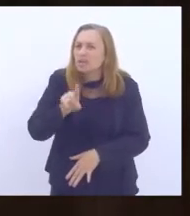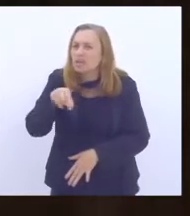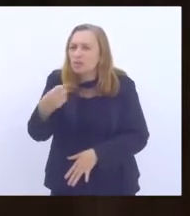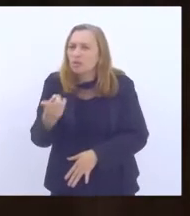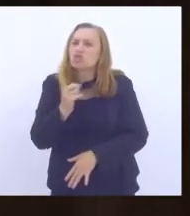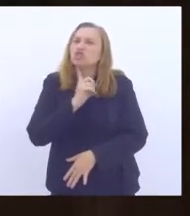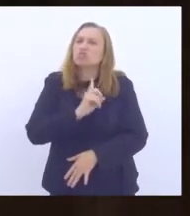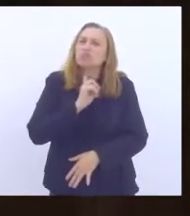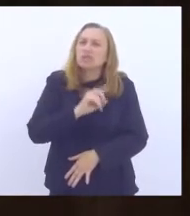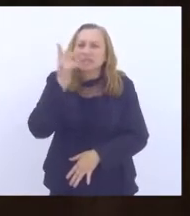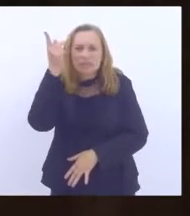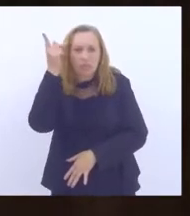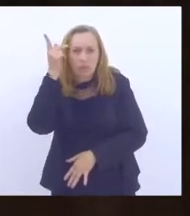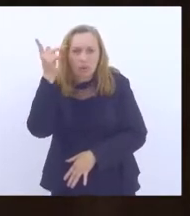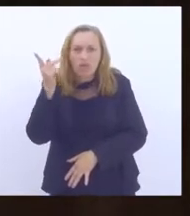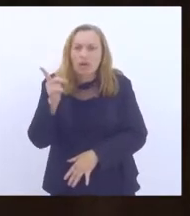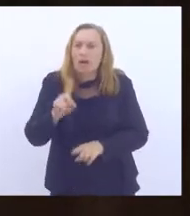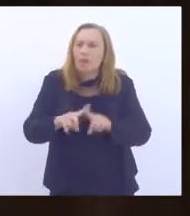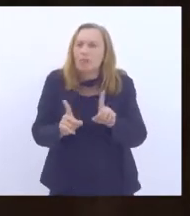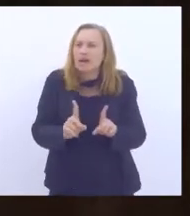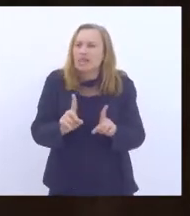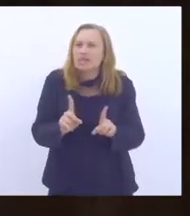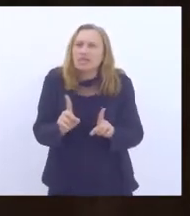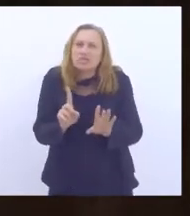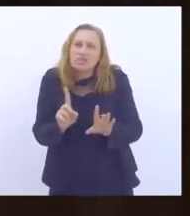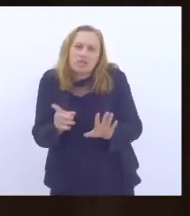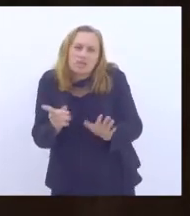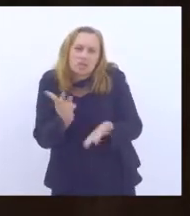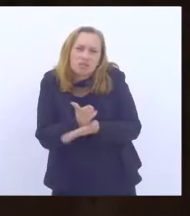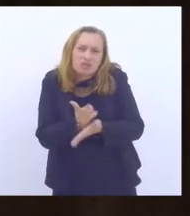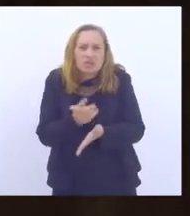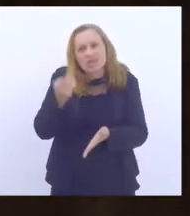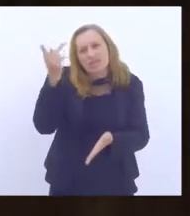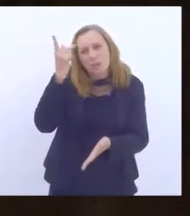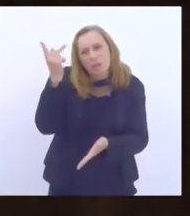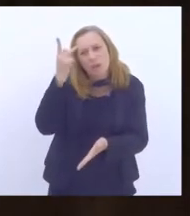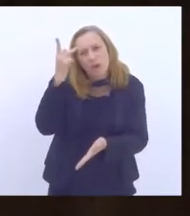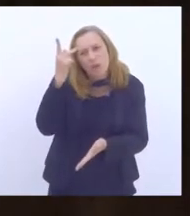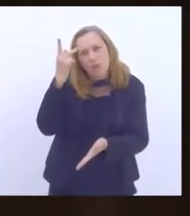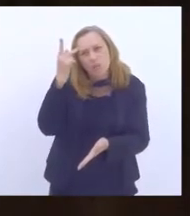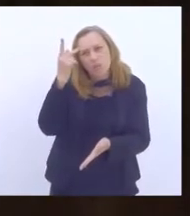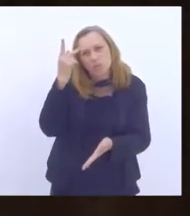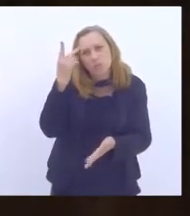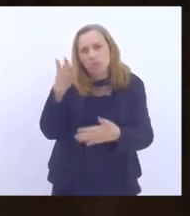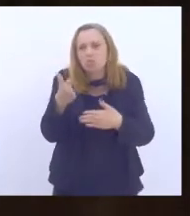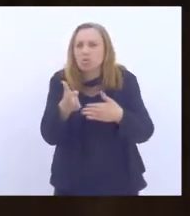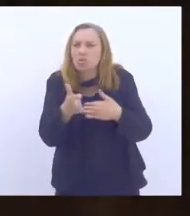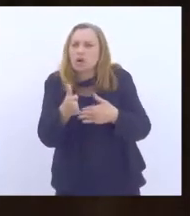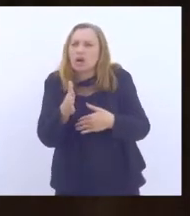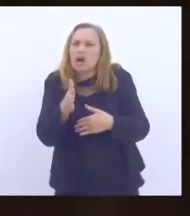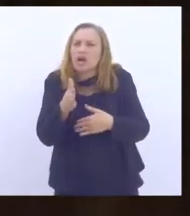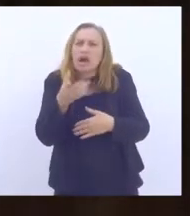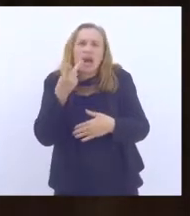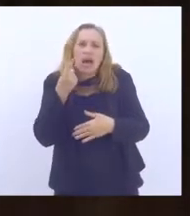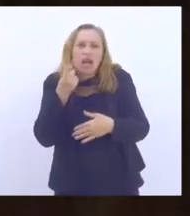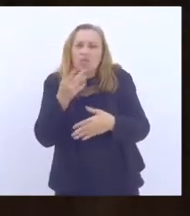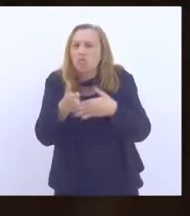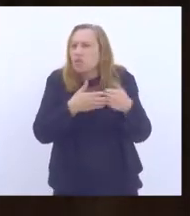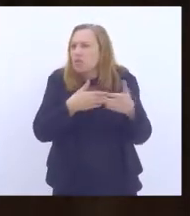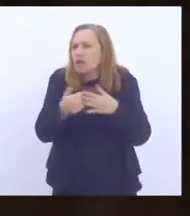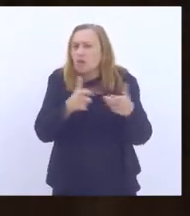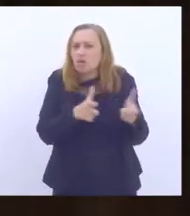Minas de São Paulo mas mesmo que seja em São Paulo seja em Sergipe seja nas Alagoas